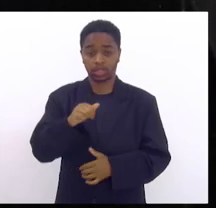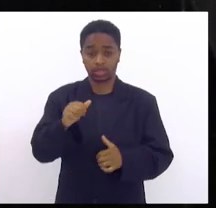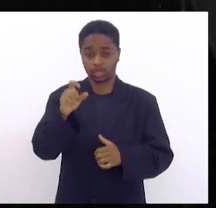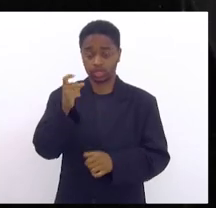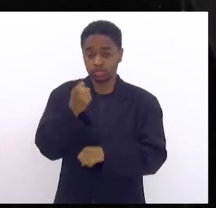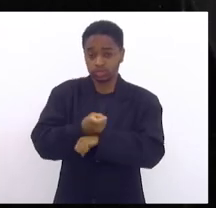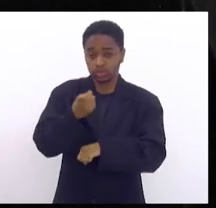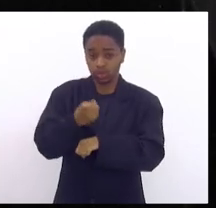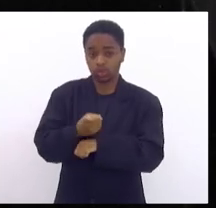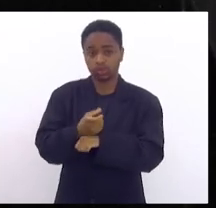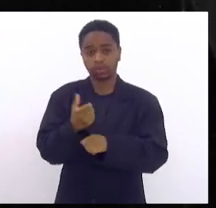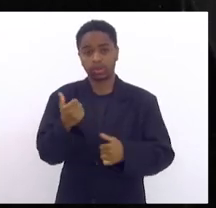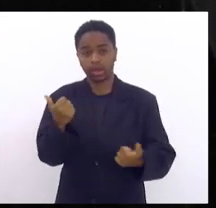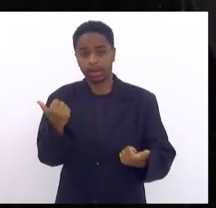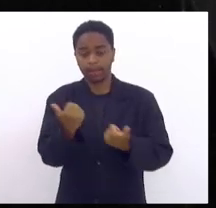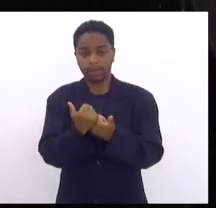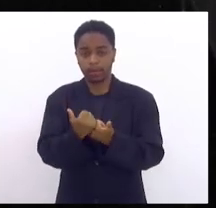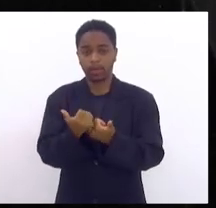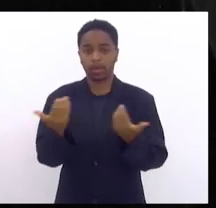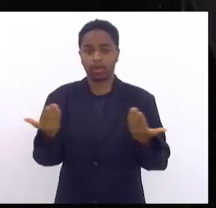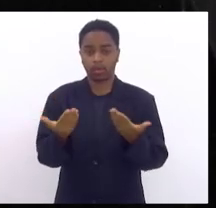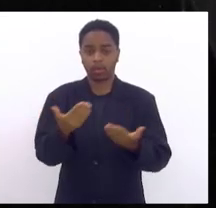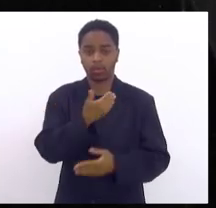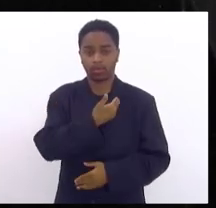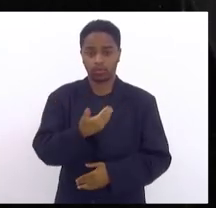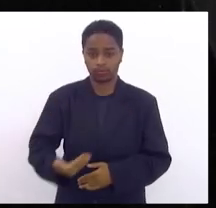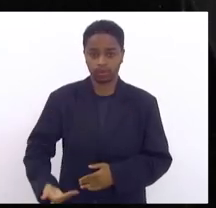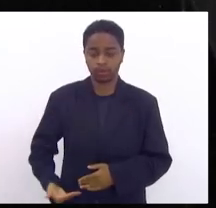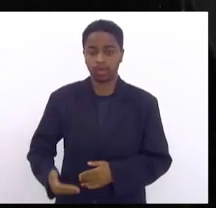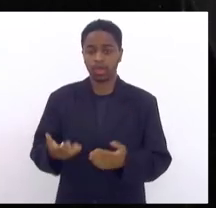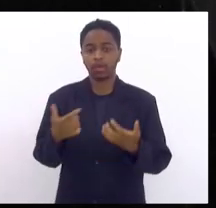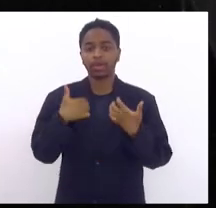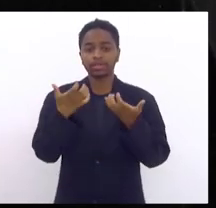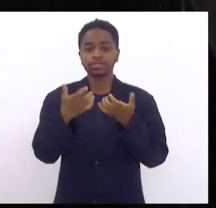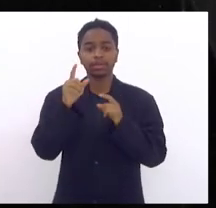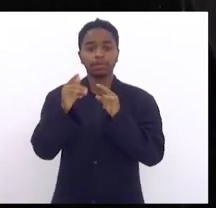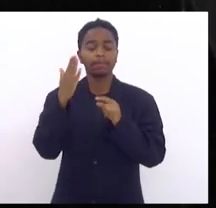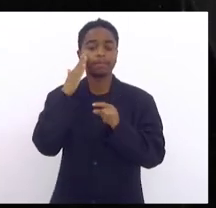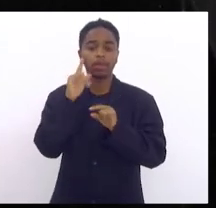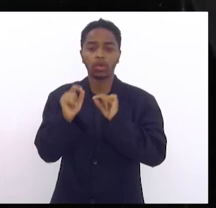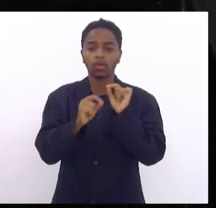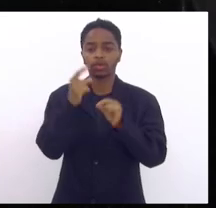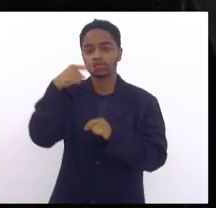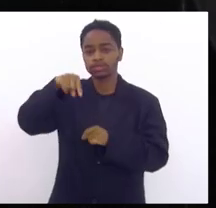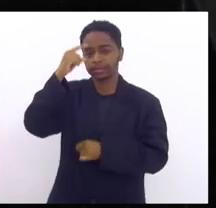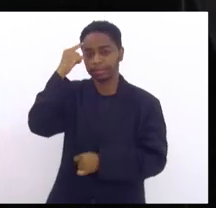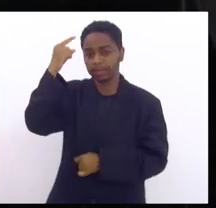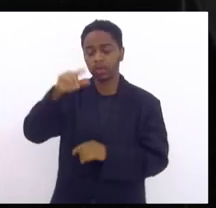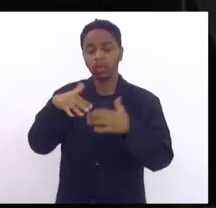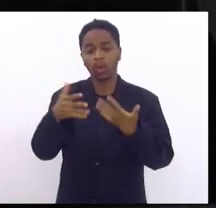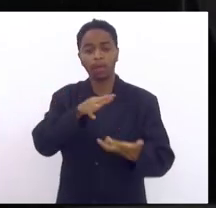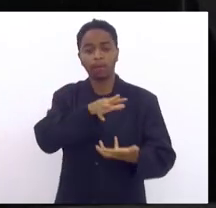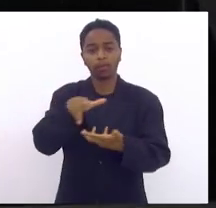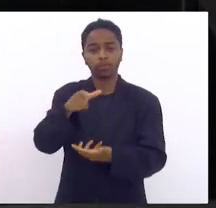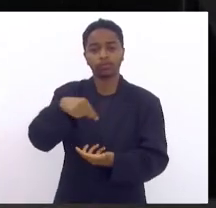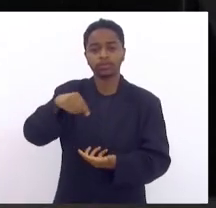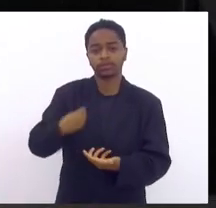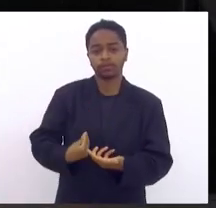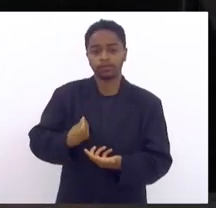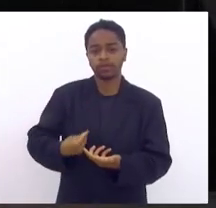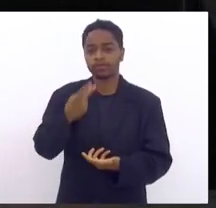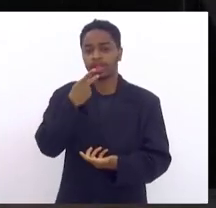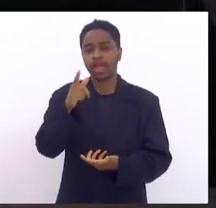que apoiam esse atual governo, o que que passa na cabeça de vocês? Em que planeta que vocês estão com ele é só uma